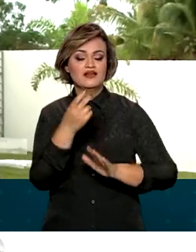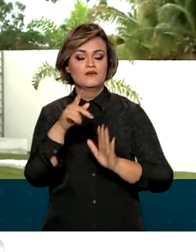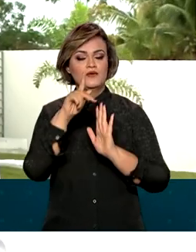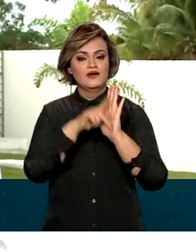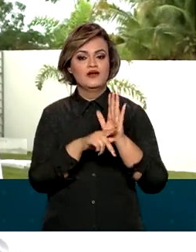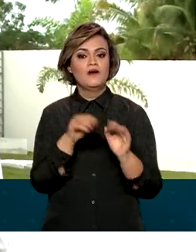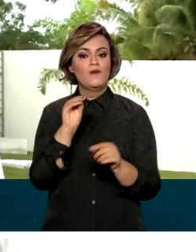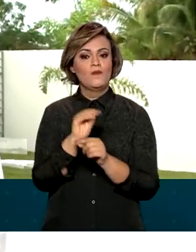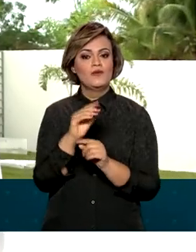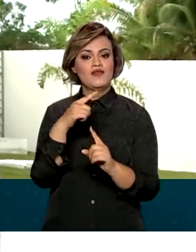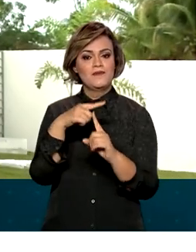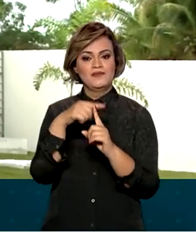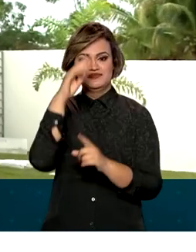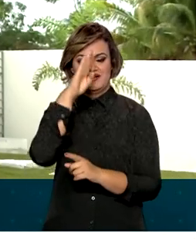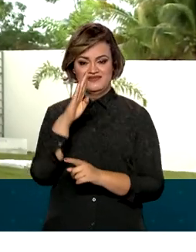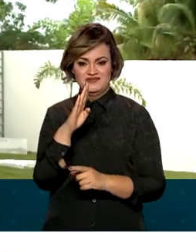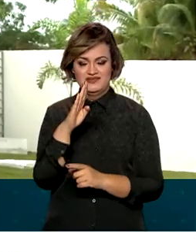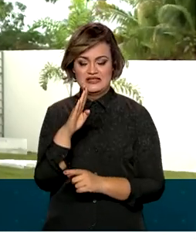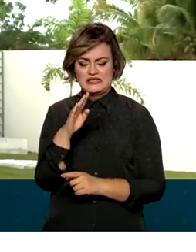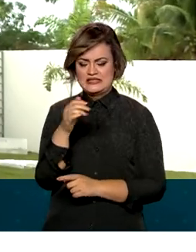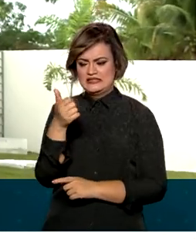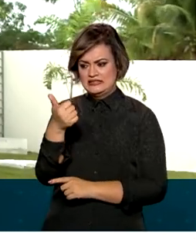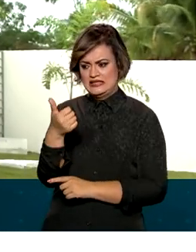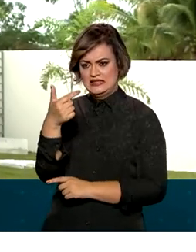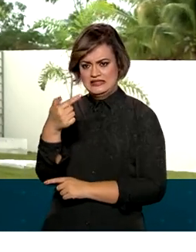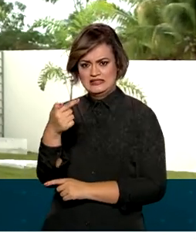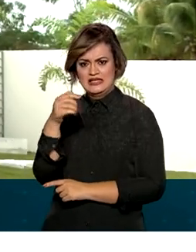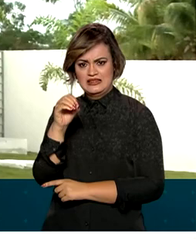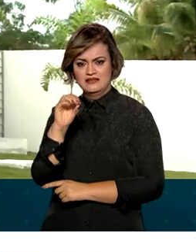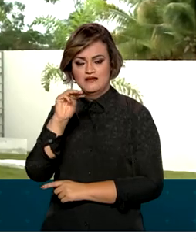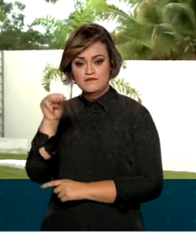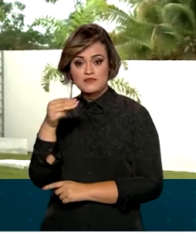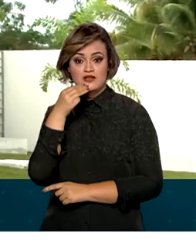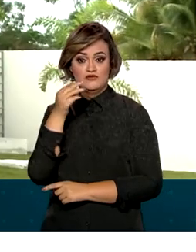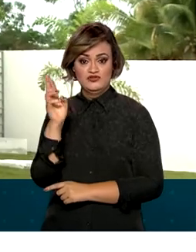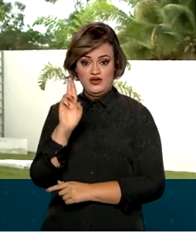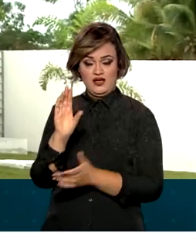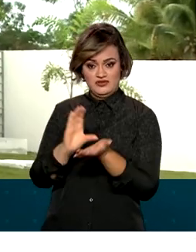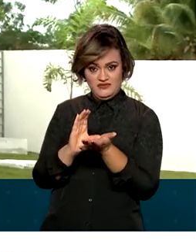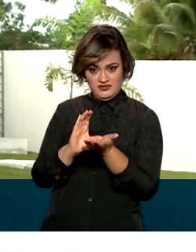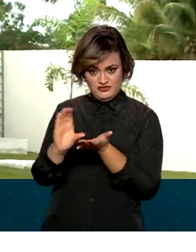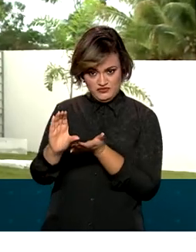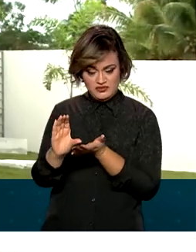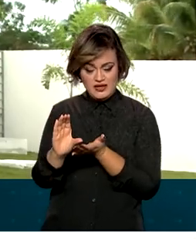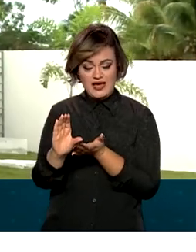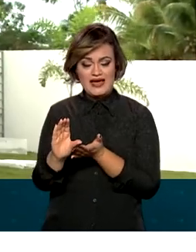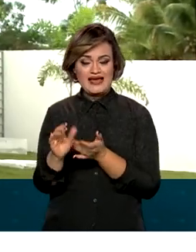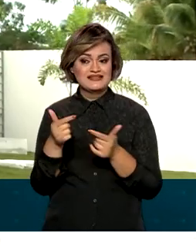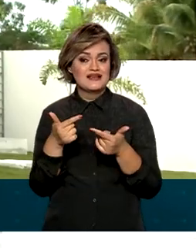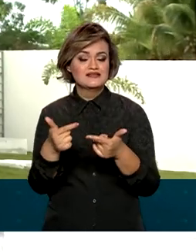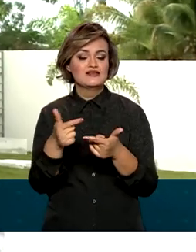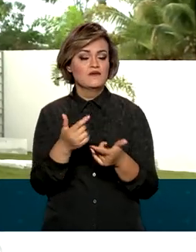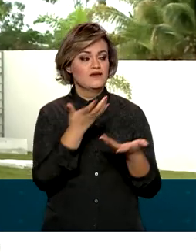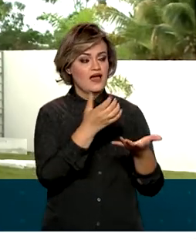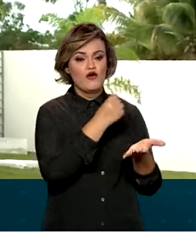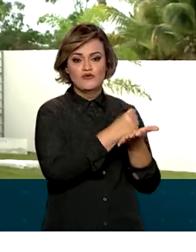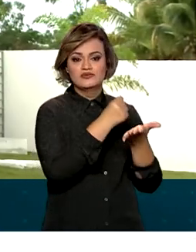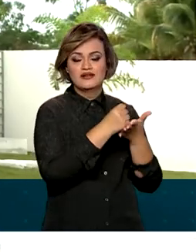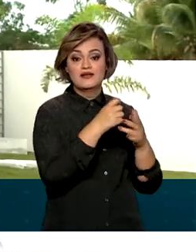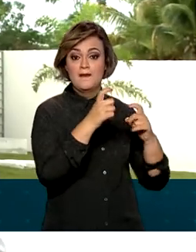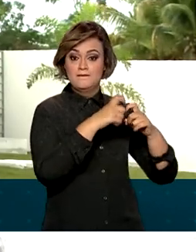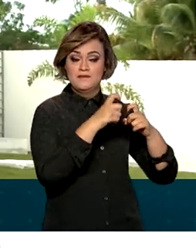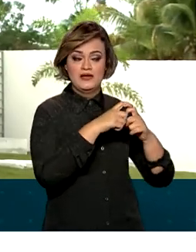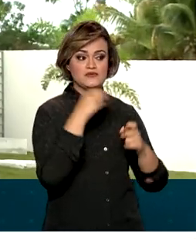Mais Brasil. Com cerca de 170 milhões de reais em recursos para este ano, a iniciativa prevê contratar mais médicos